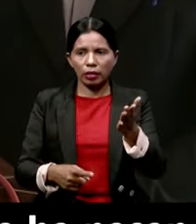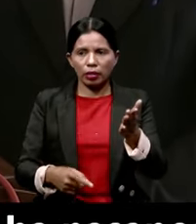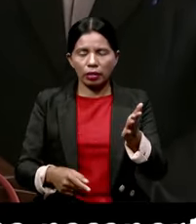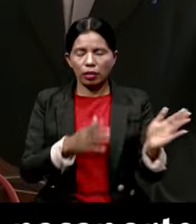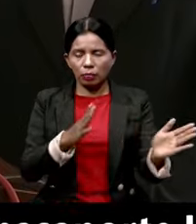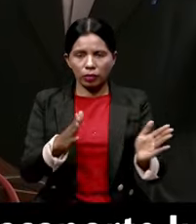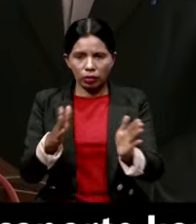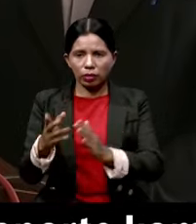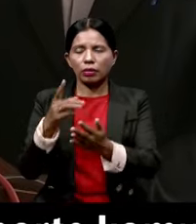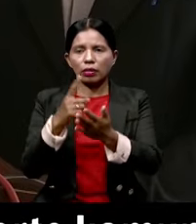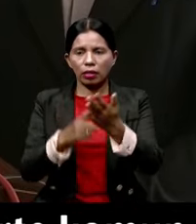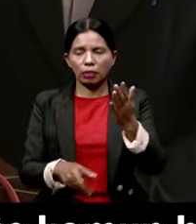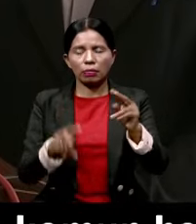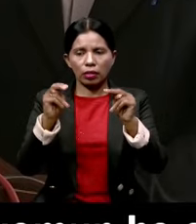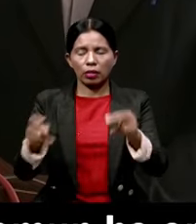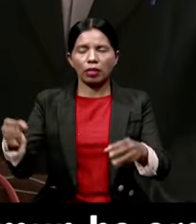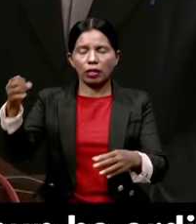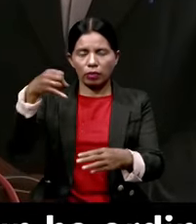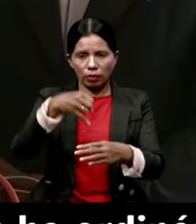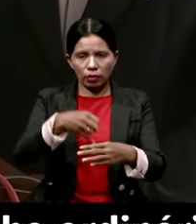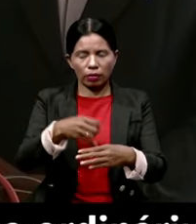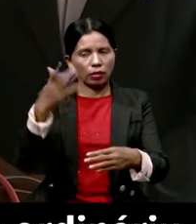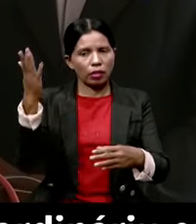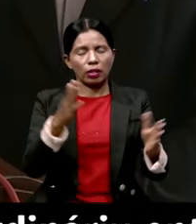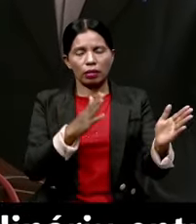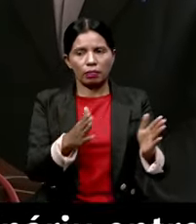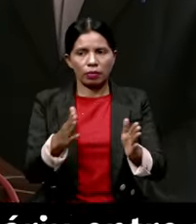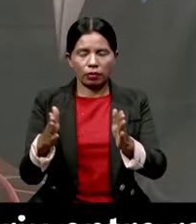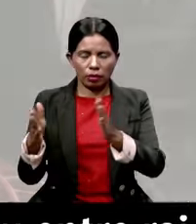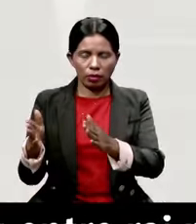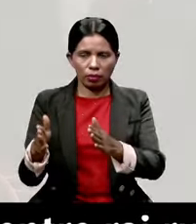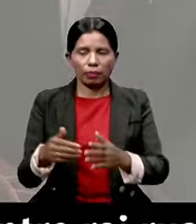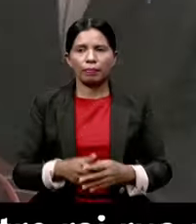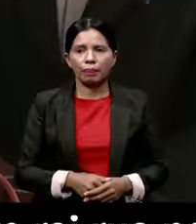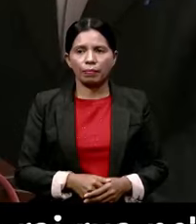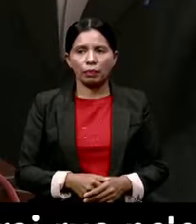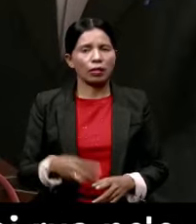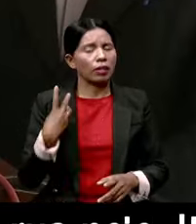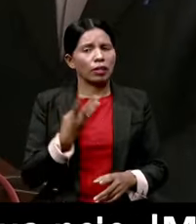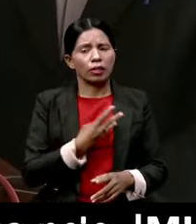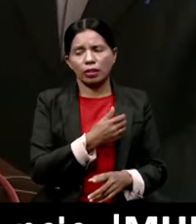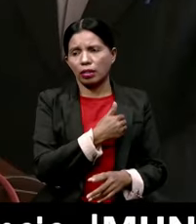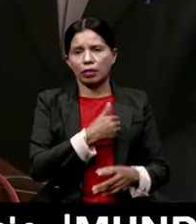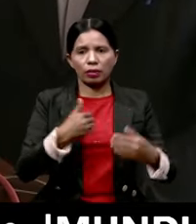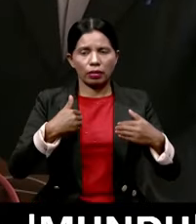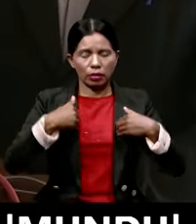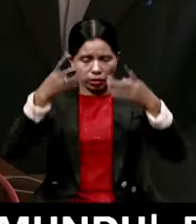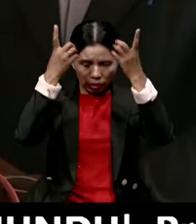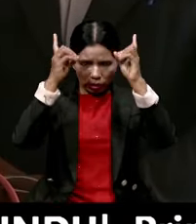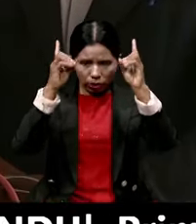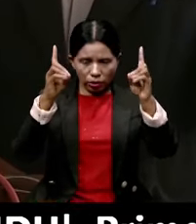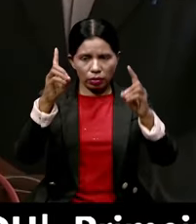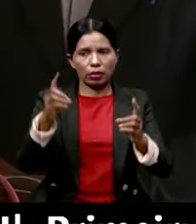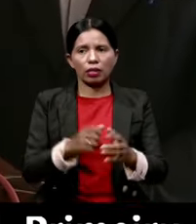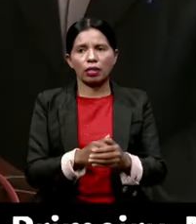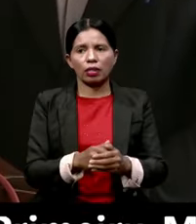processo saída maka tem que envolver ia processo pensão do. Ita sida que a decisão ida. Será que a reforma